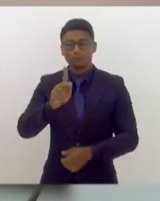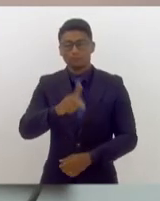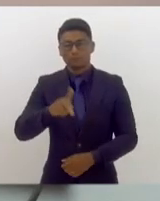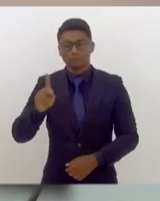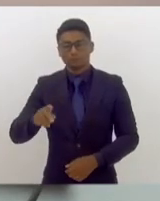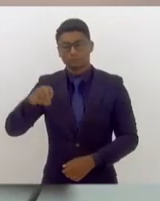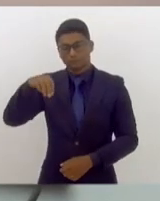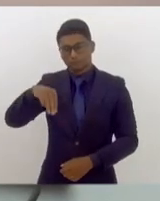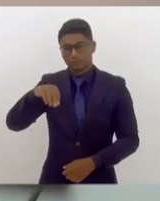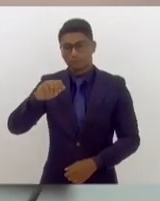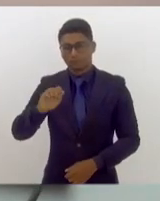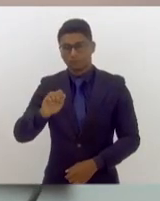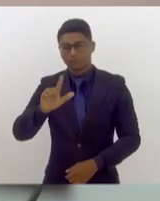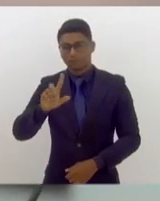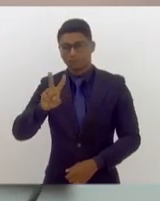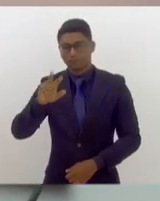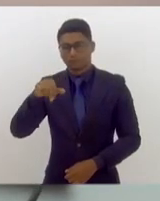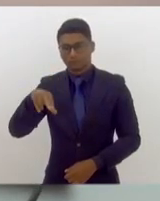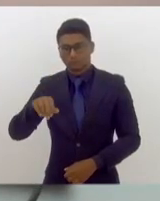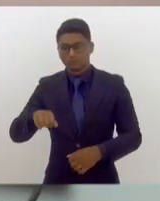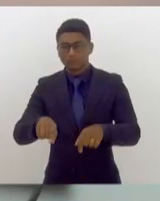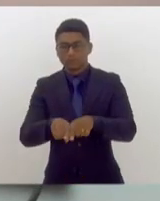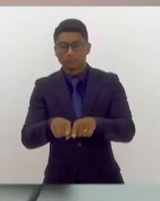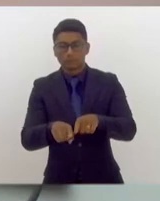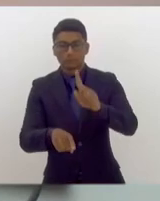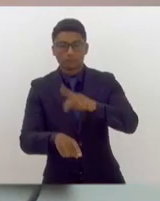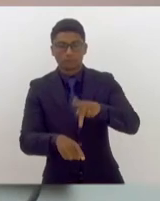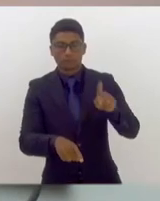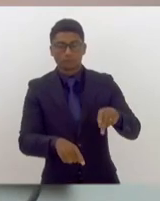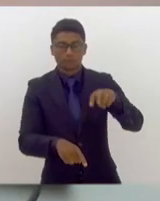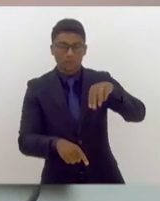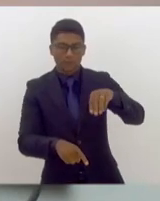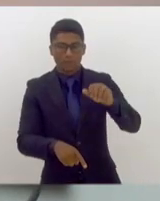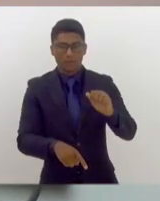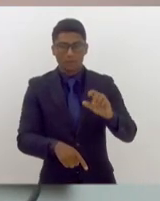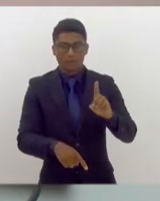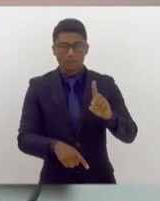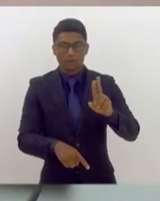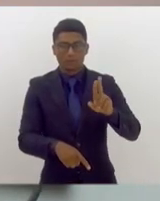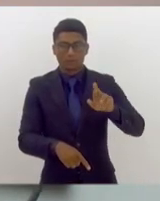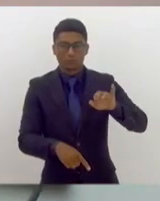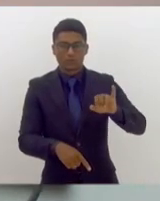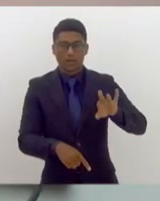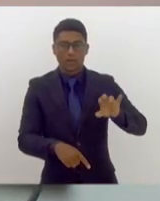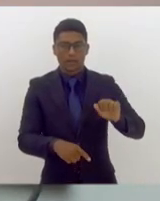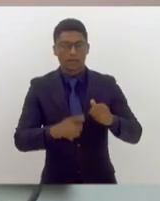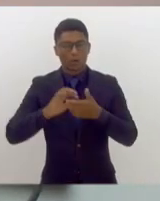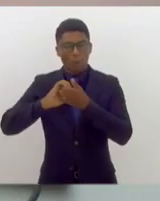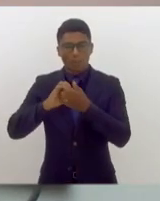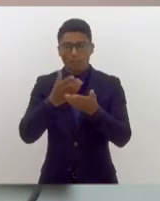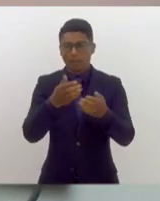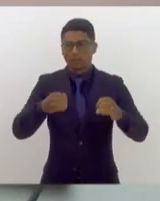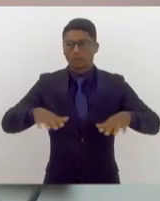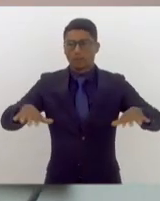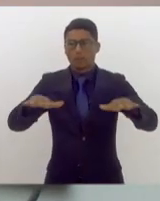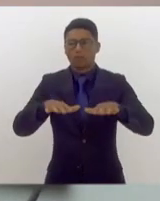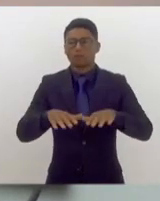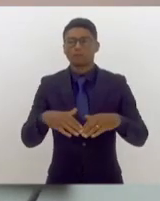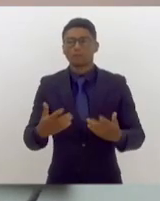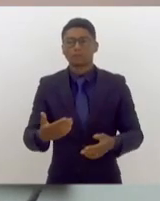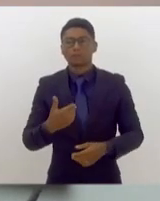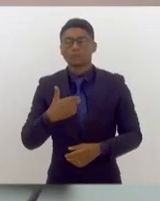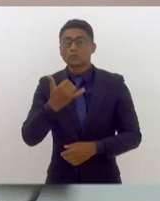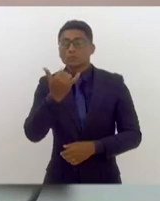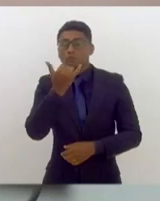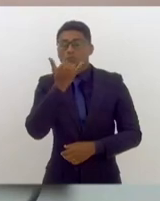e o professor Madureira, em nome deles, cumprimentar todos aqui presentes. Eu quero pedir já de antemão desculpa, porque vou